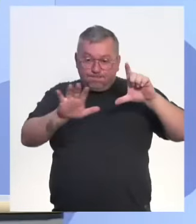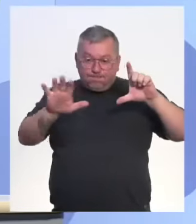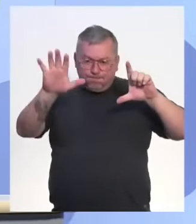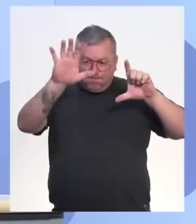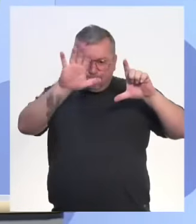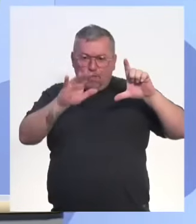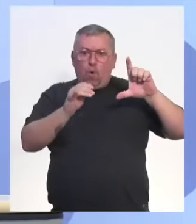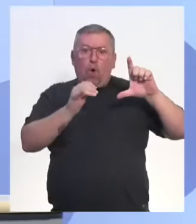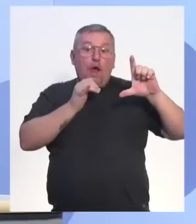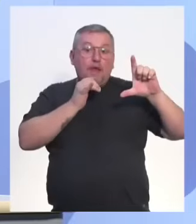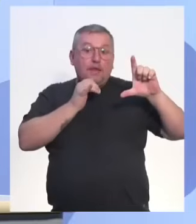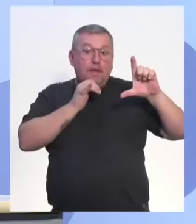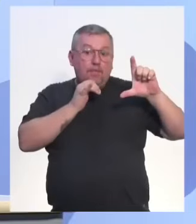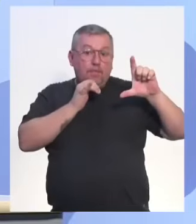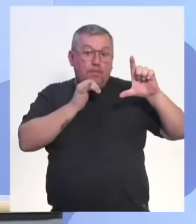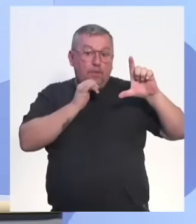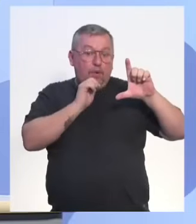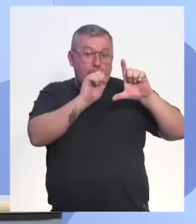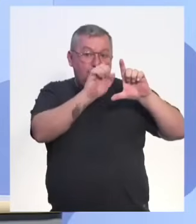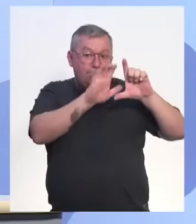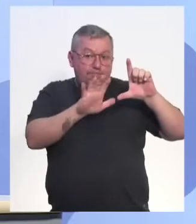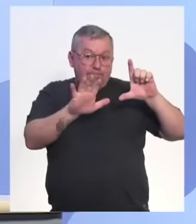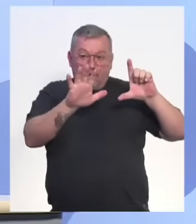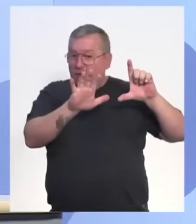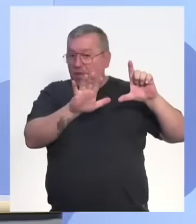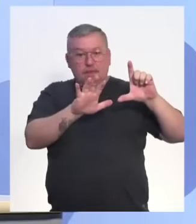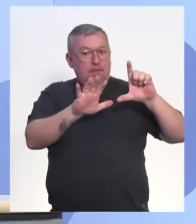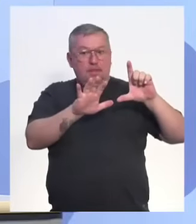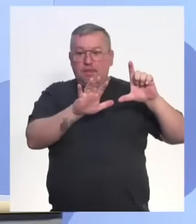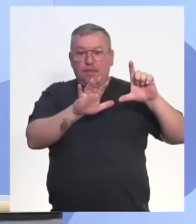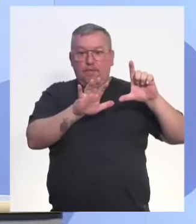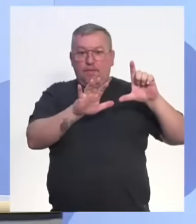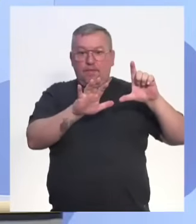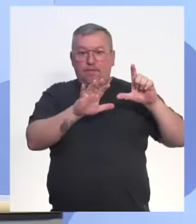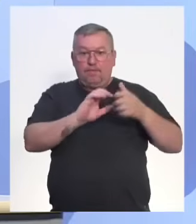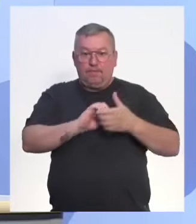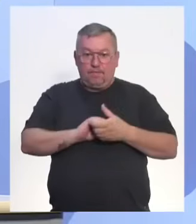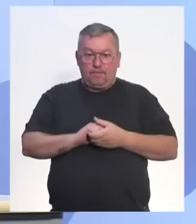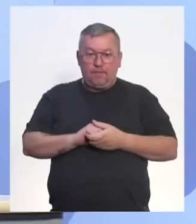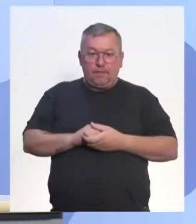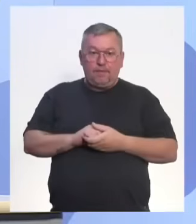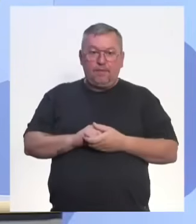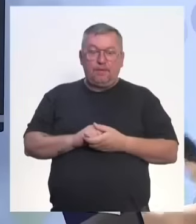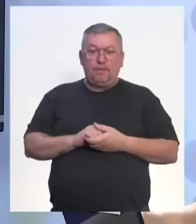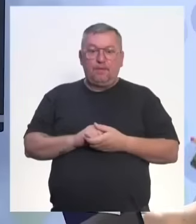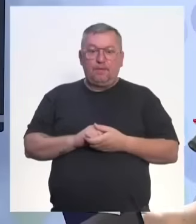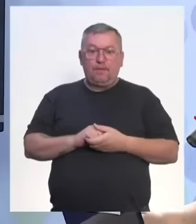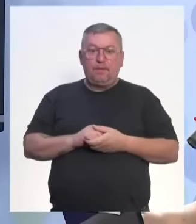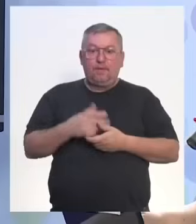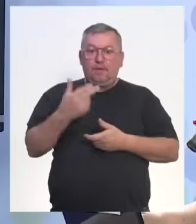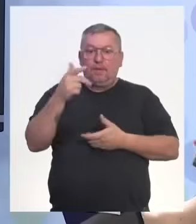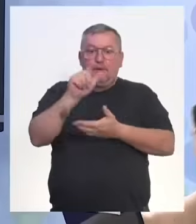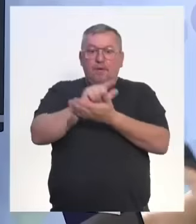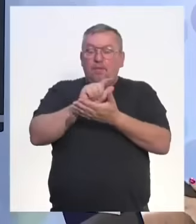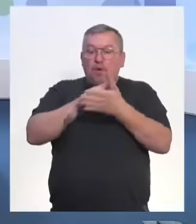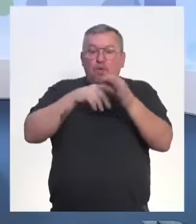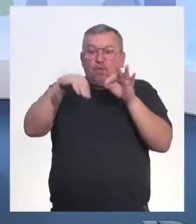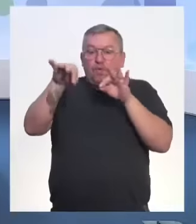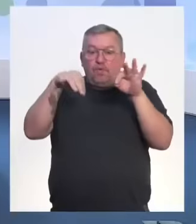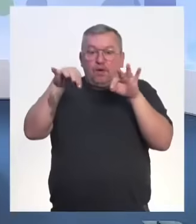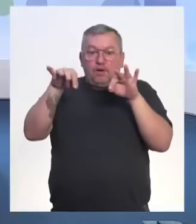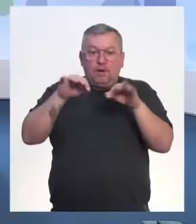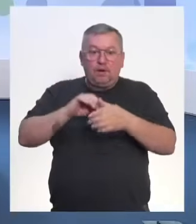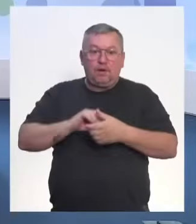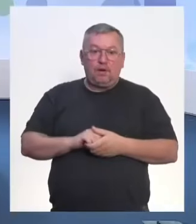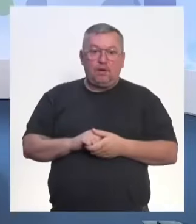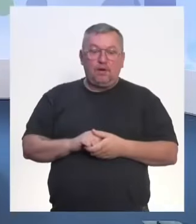como exemplo, não, só a tela, entendeu a É diferença? como se fosse a folha sulfite, né? Exato. A tela é como se fosse a